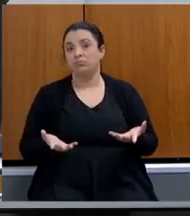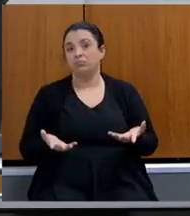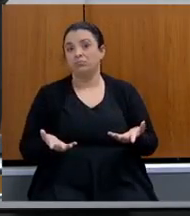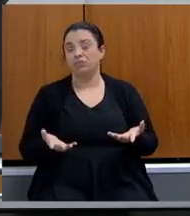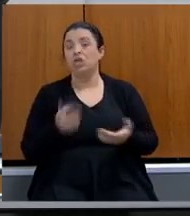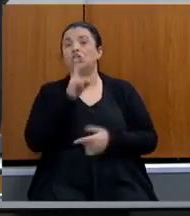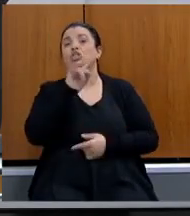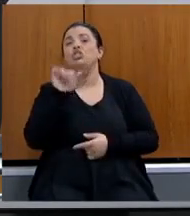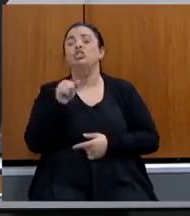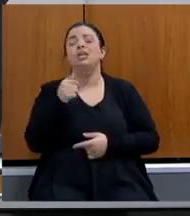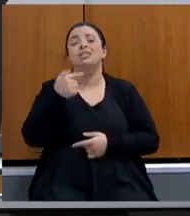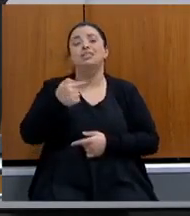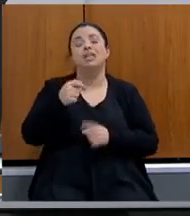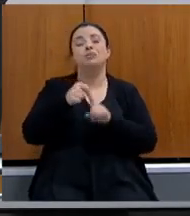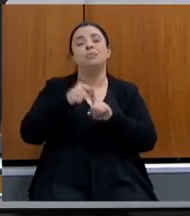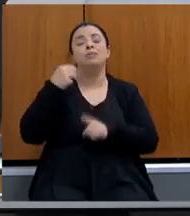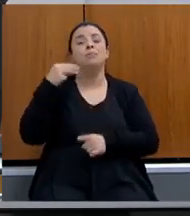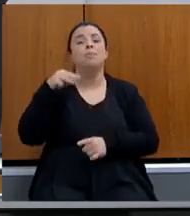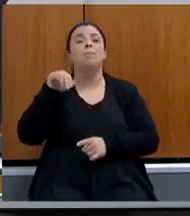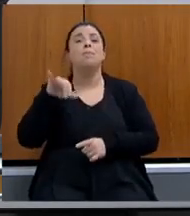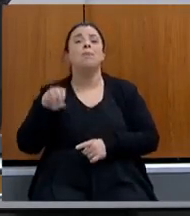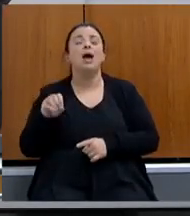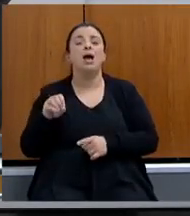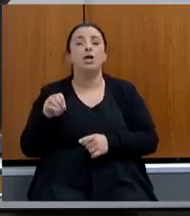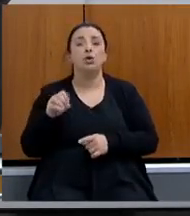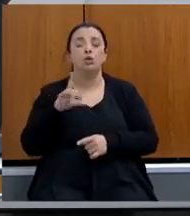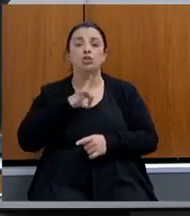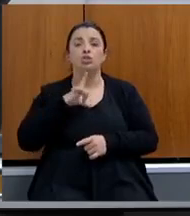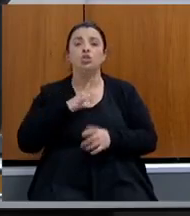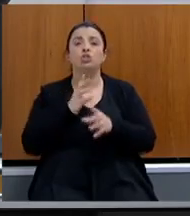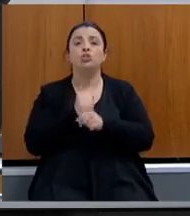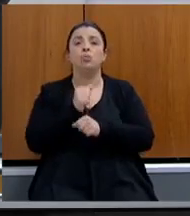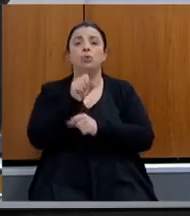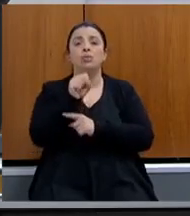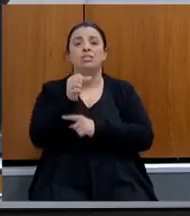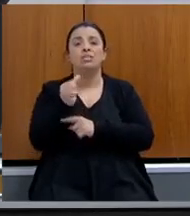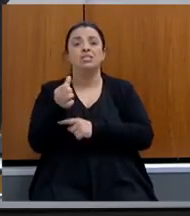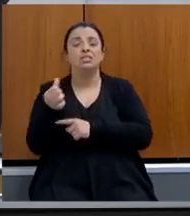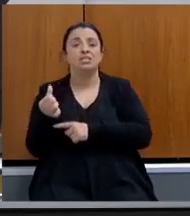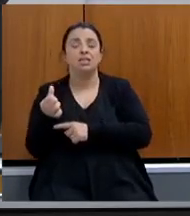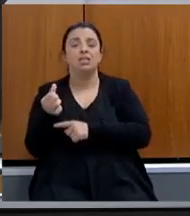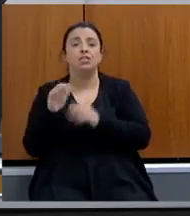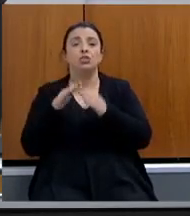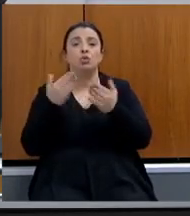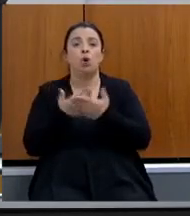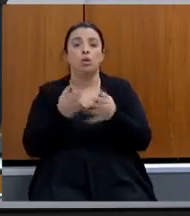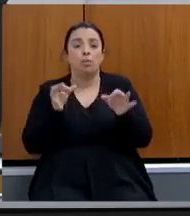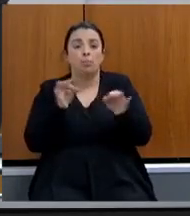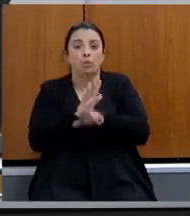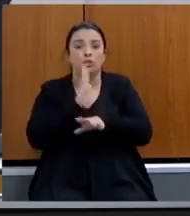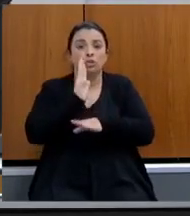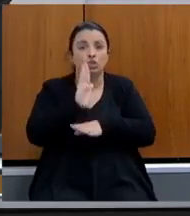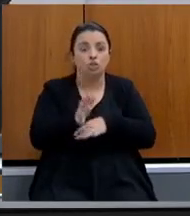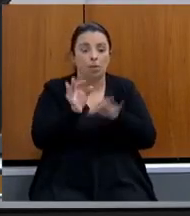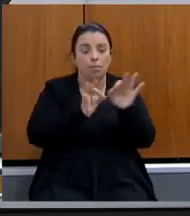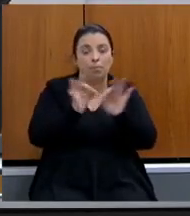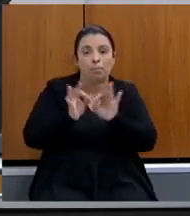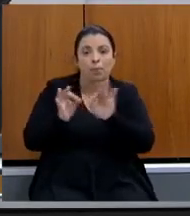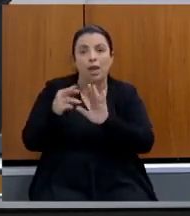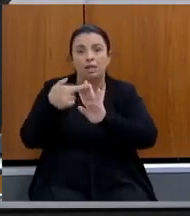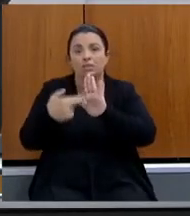passado senhora ver comentário que apenas 866 escola estavam prontas esse número já foi atualizado para